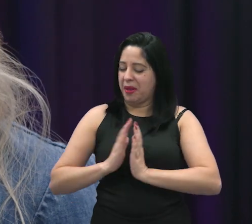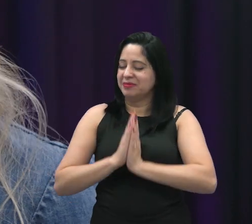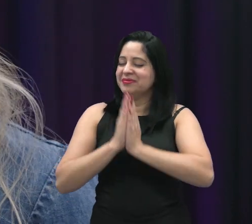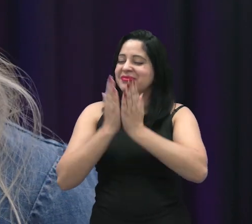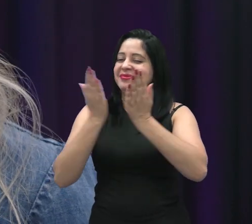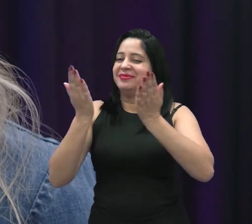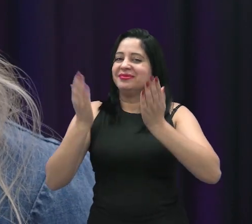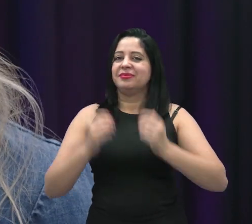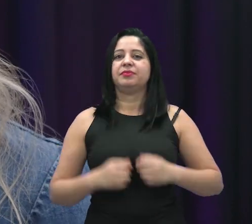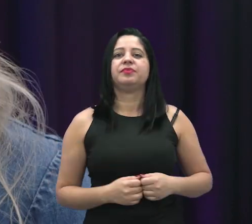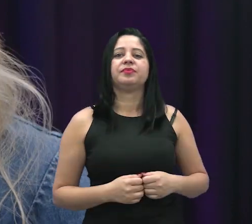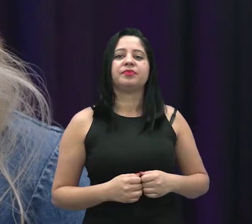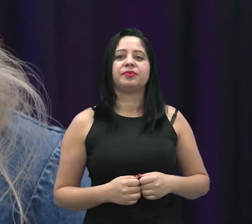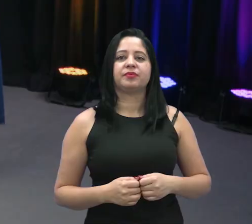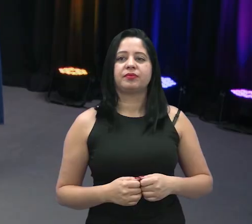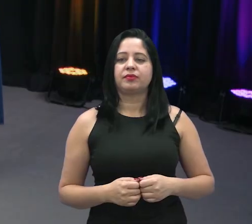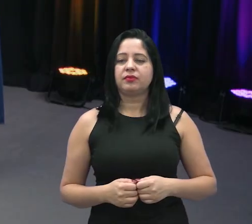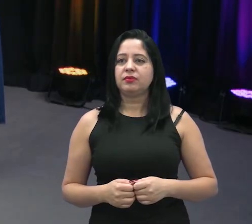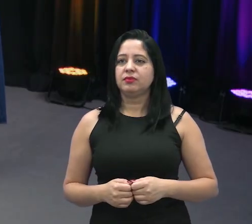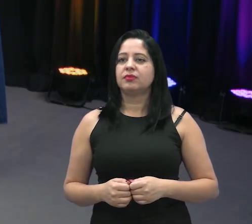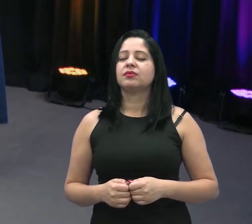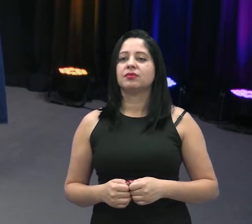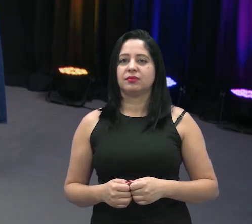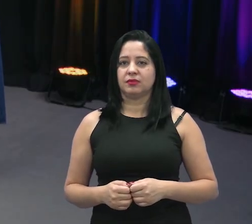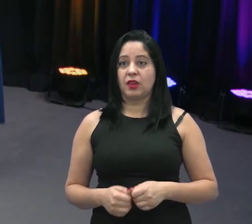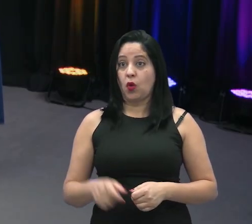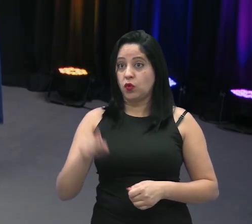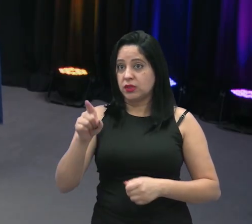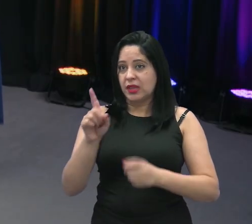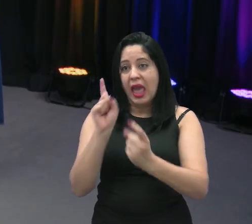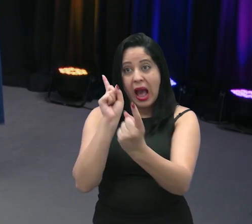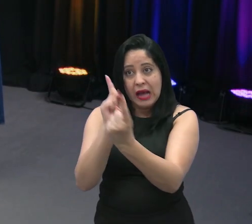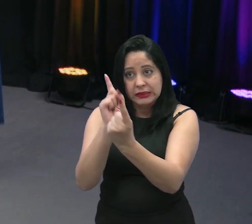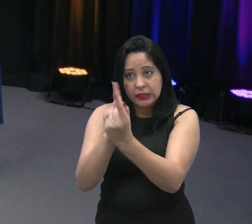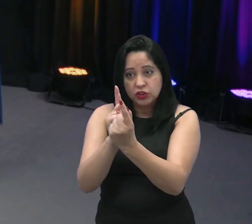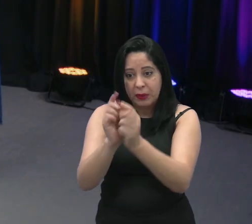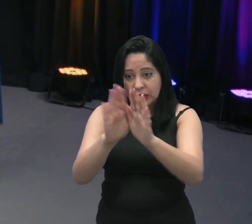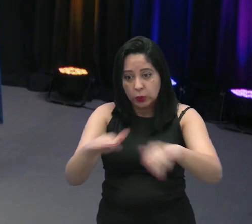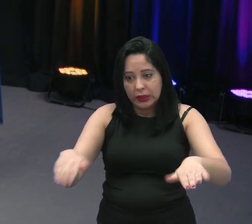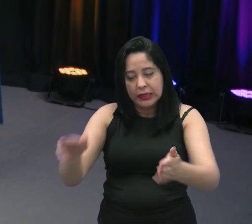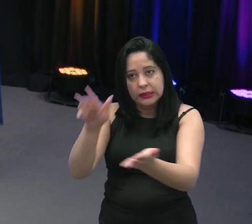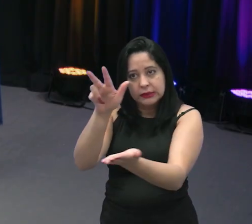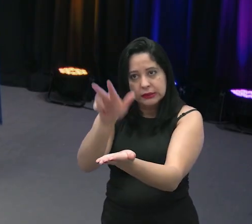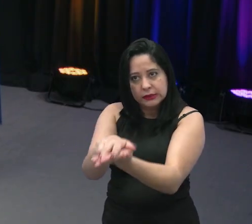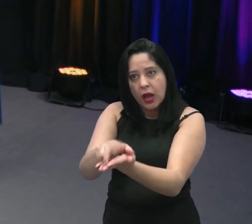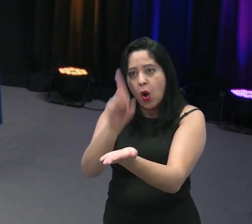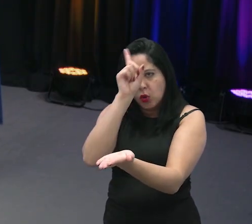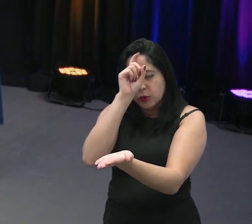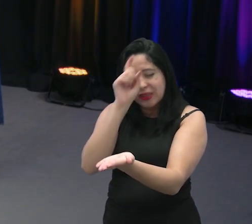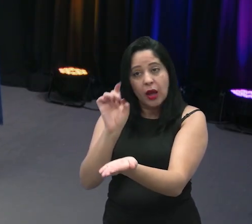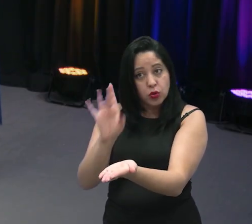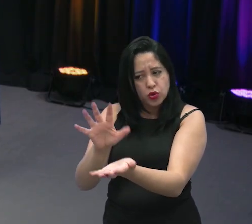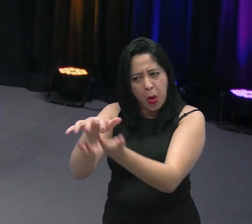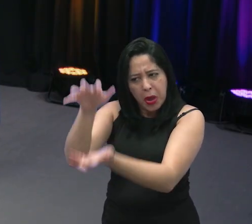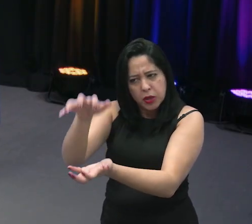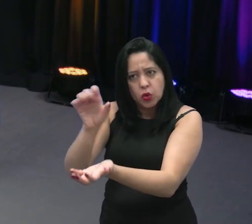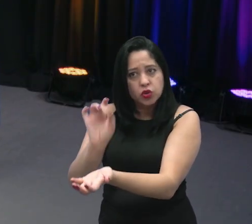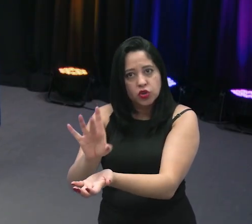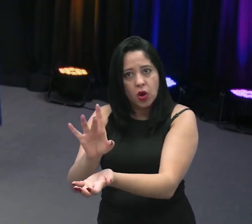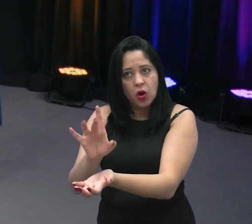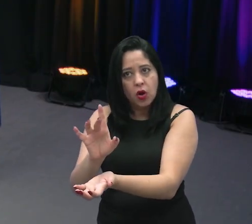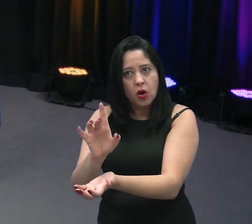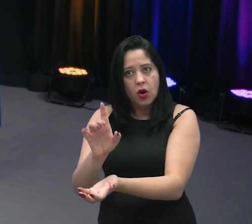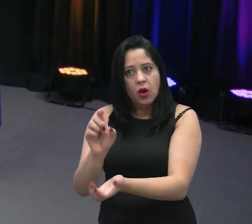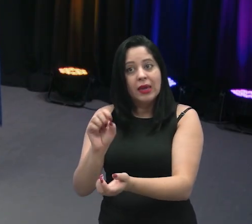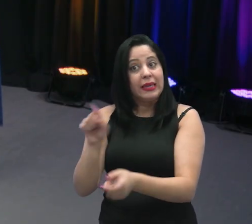bem alinhado aqui. Vocês não atendem só, né, as crianças em hospitais e nem também só os idosos, vocês